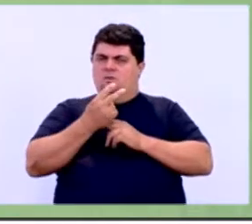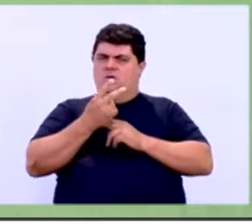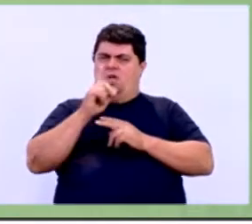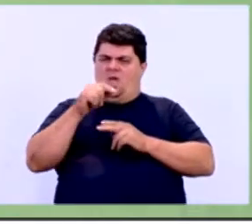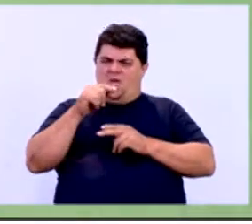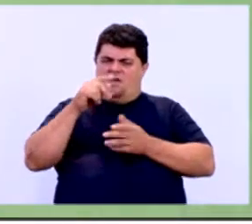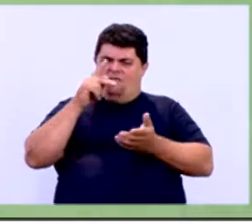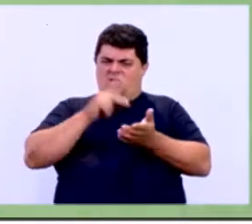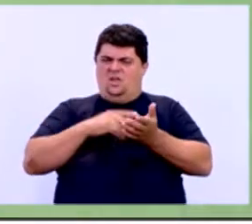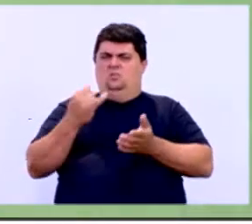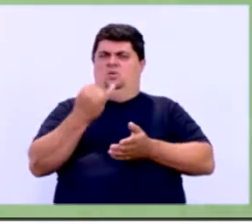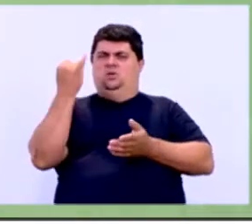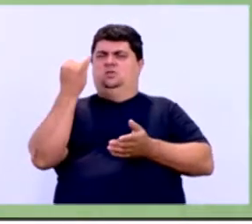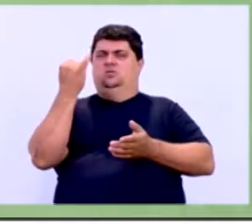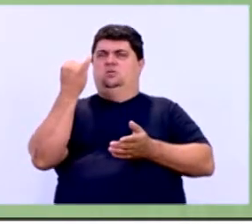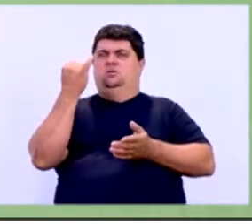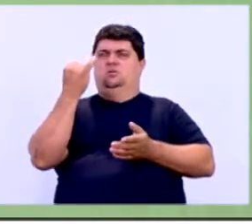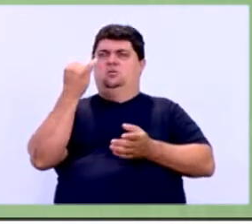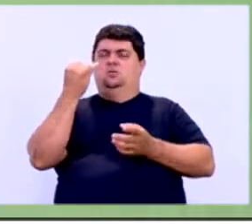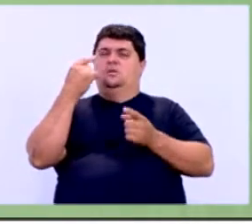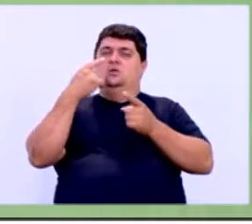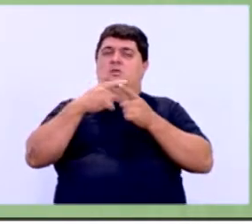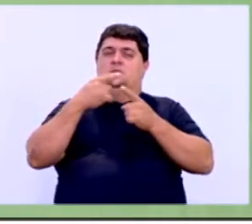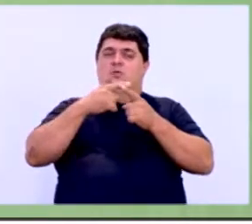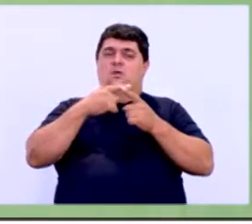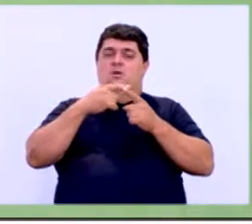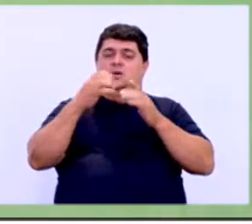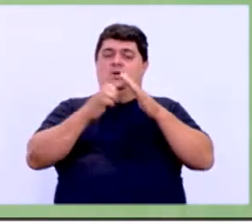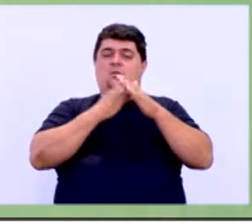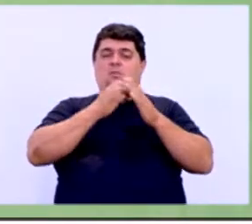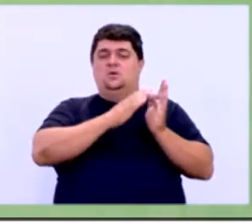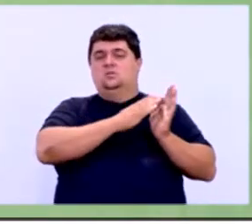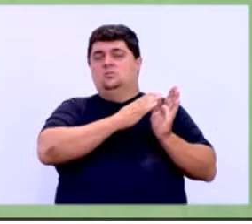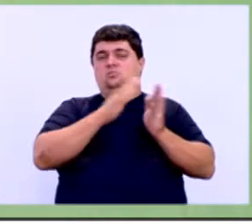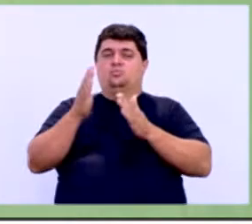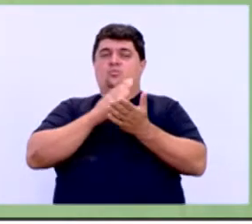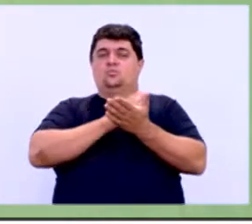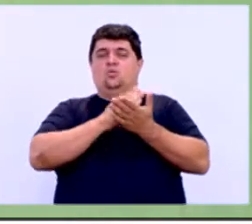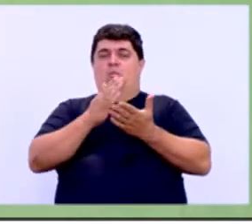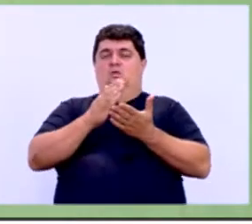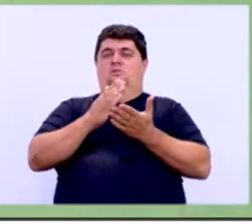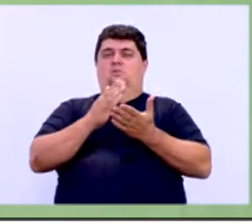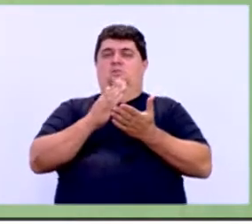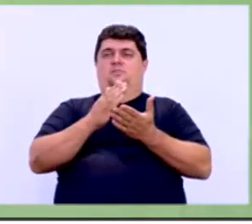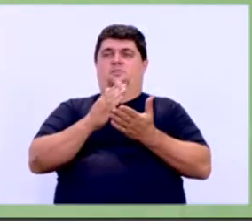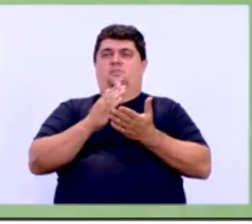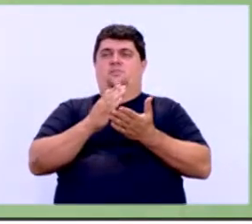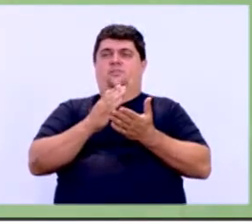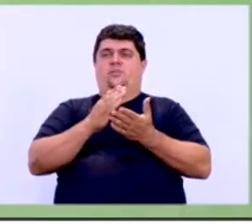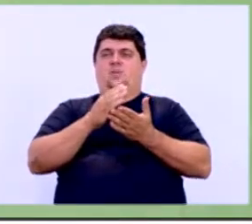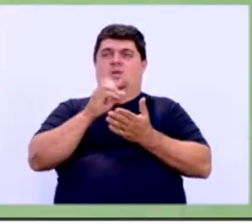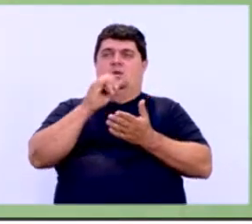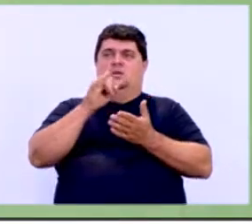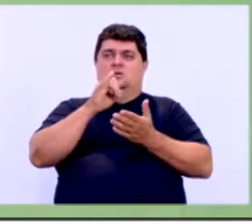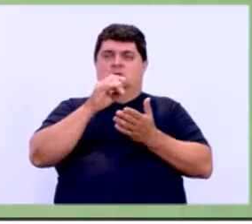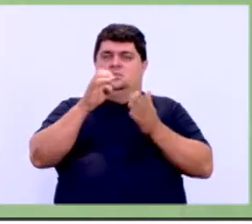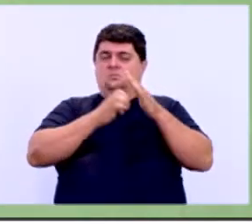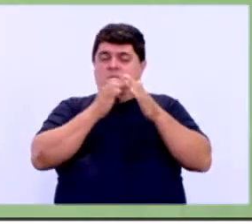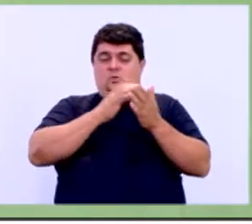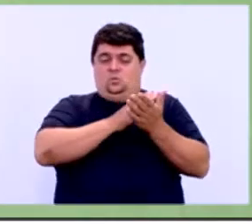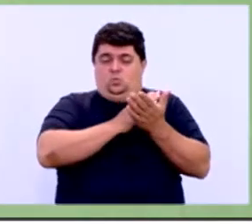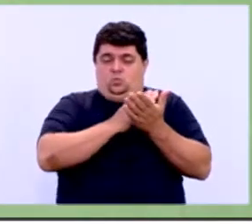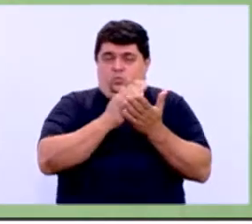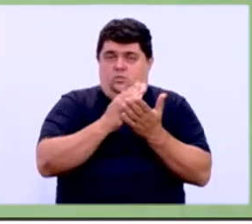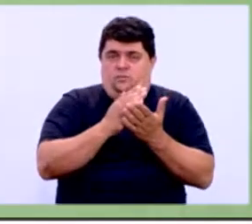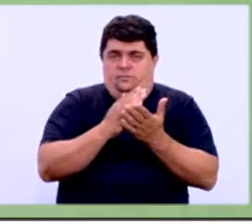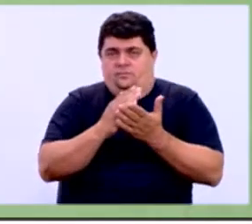é necessário quando a empresa se inicia, né? Então, quando uma empresa se inicia, quando o